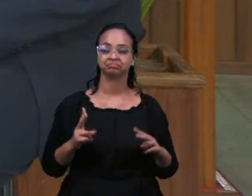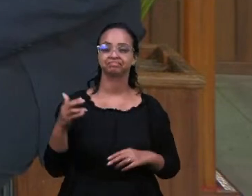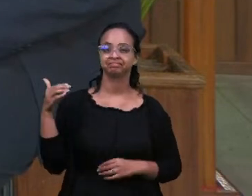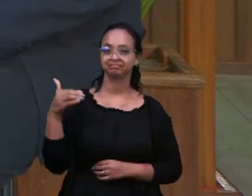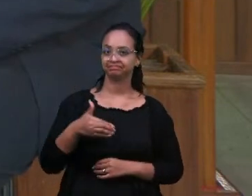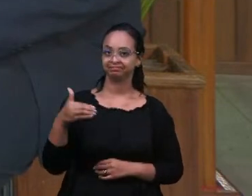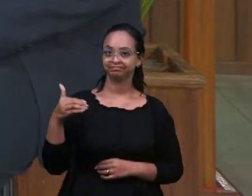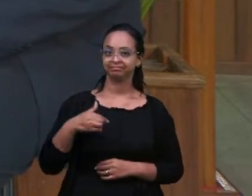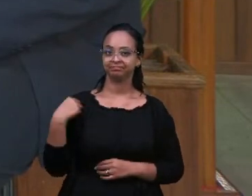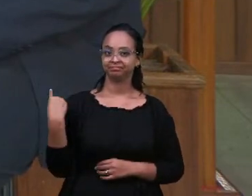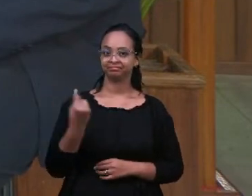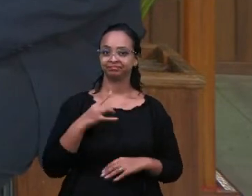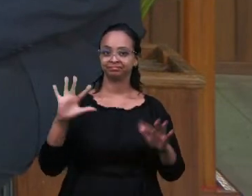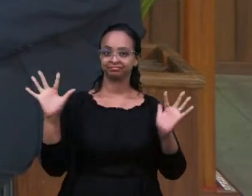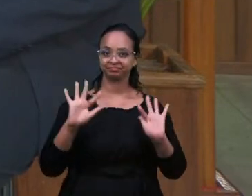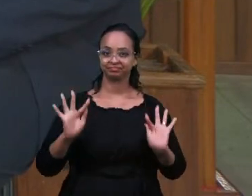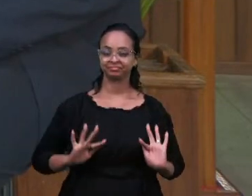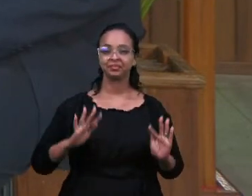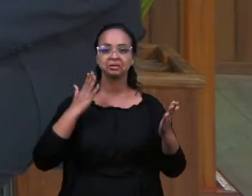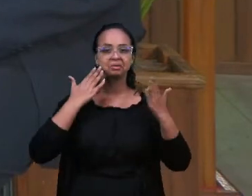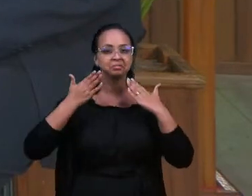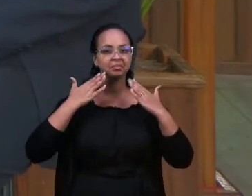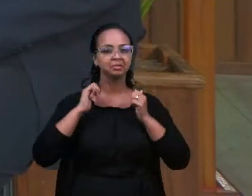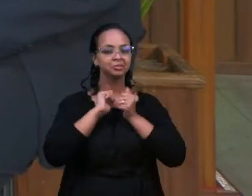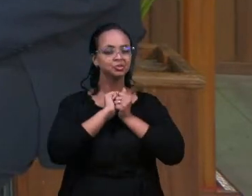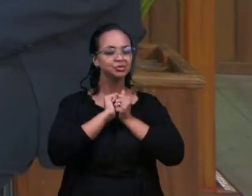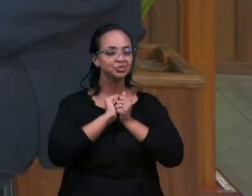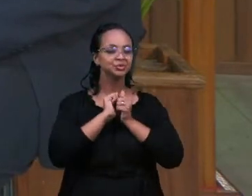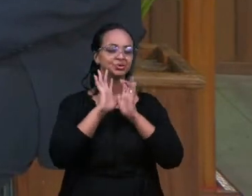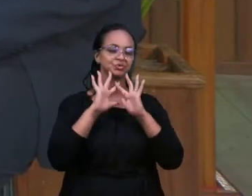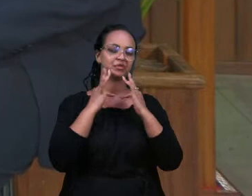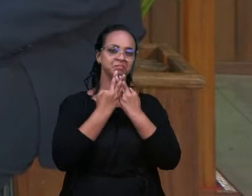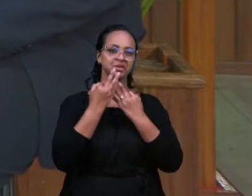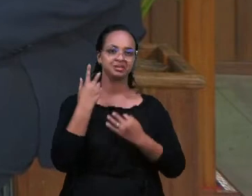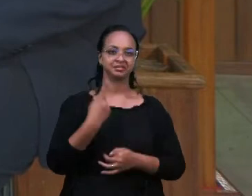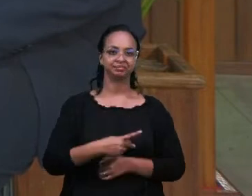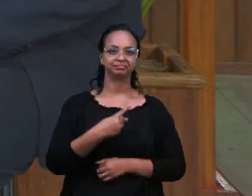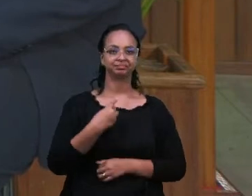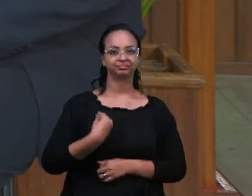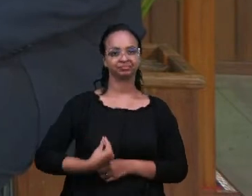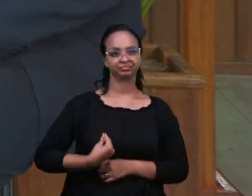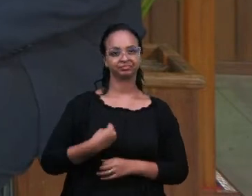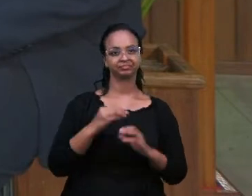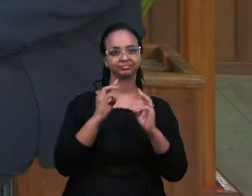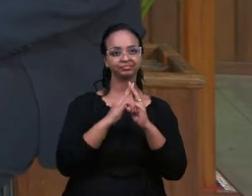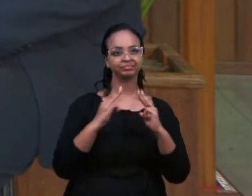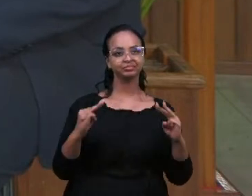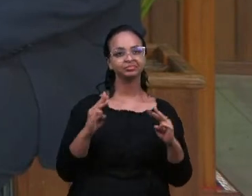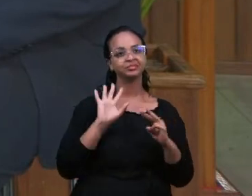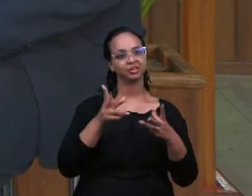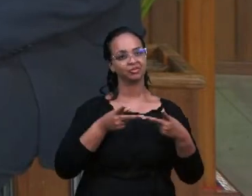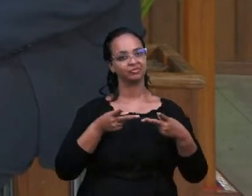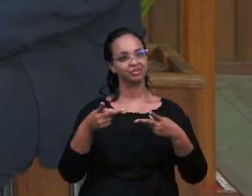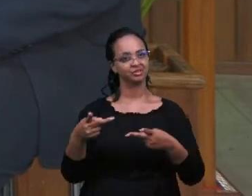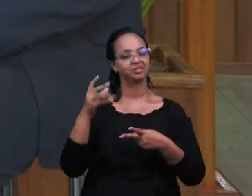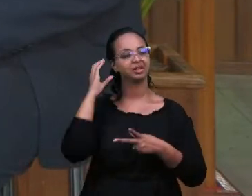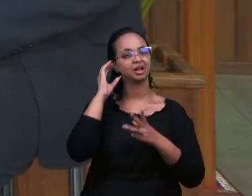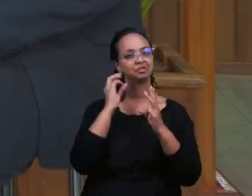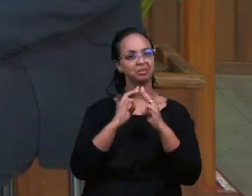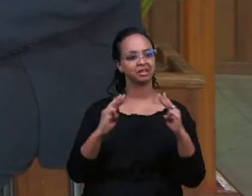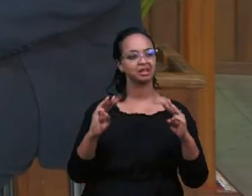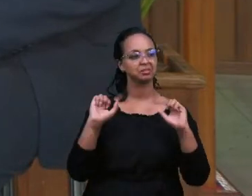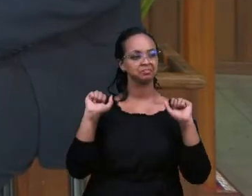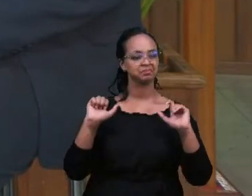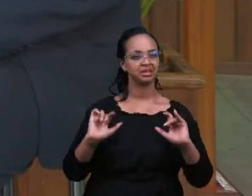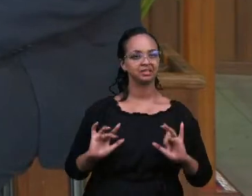a alegria da convivência com os pastores e com seus familiares aqui no Manaim, vão visitar a Rádio Manaim, tem sido uma bênção. E